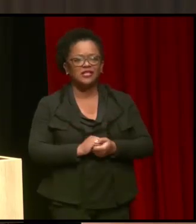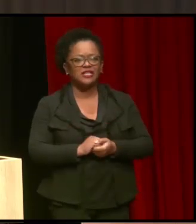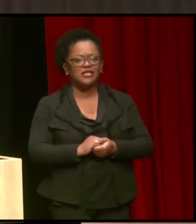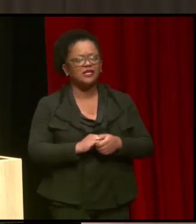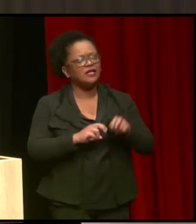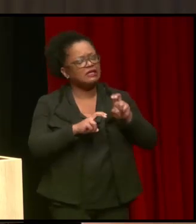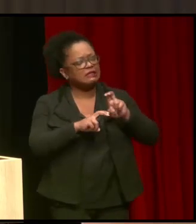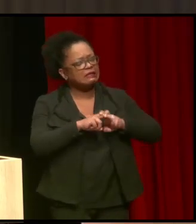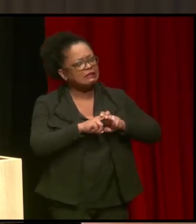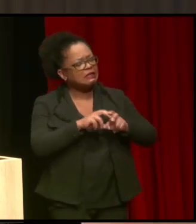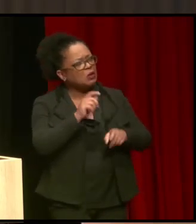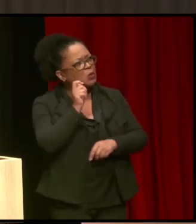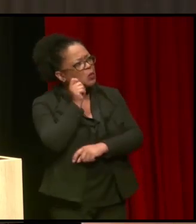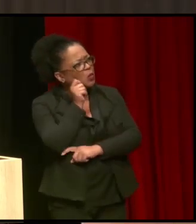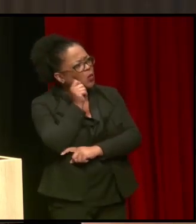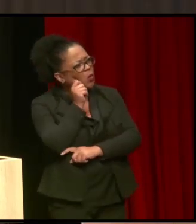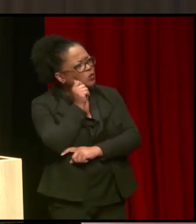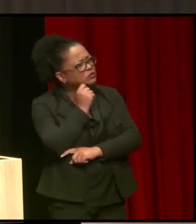no céu dizem: